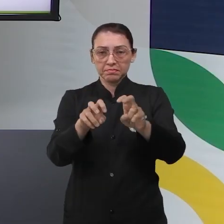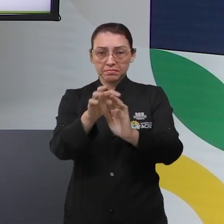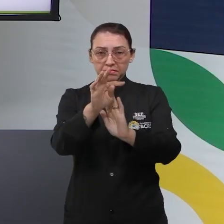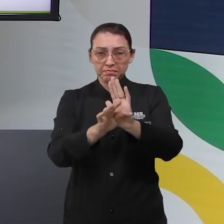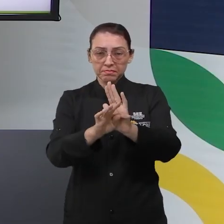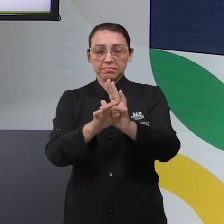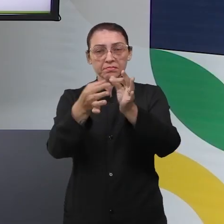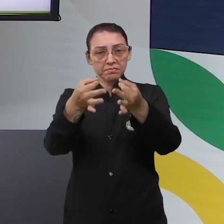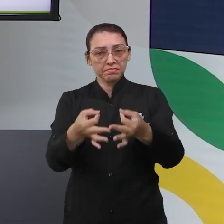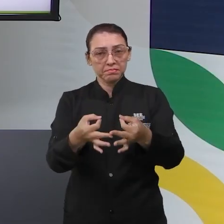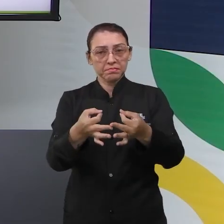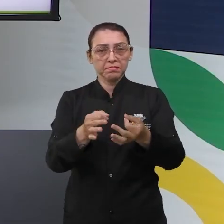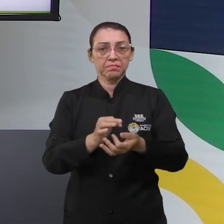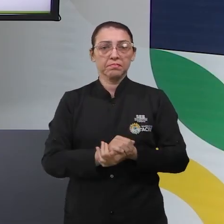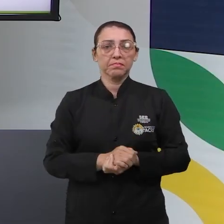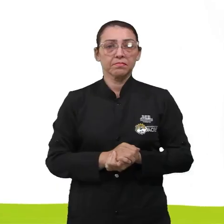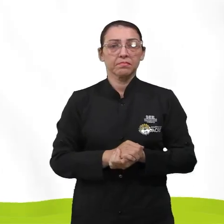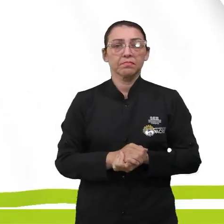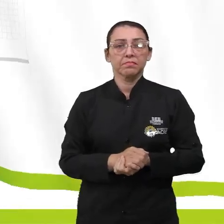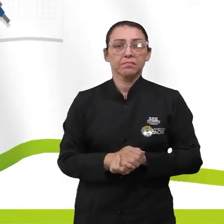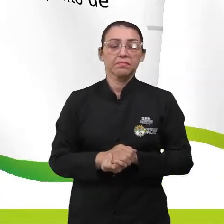forma adequada.